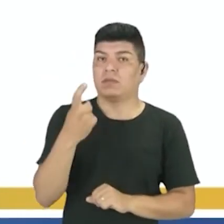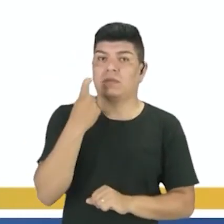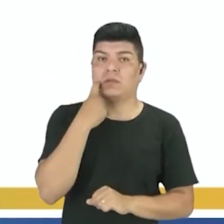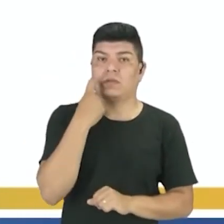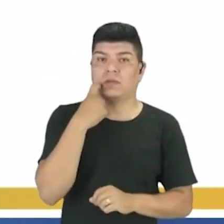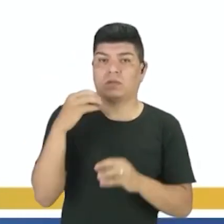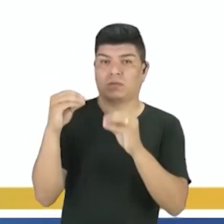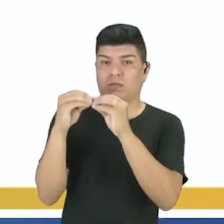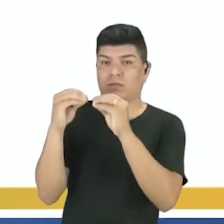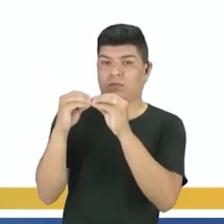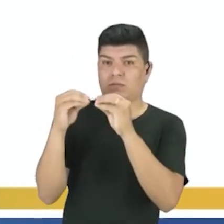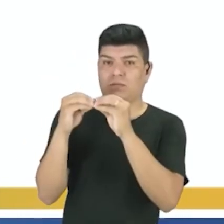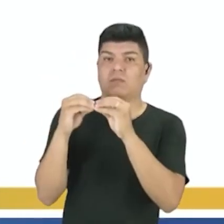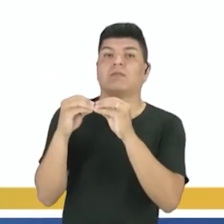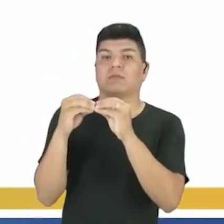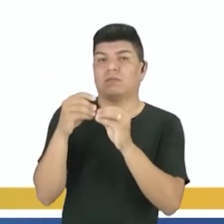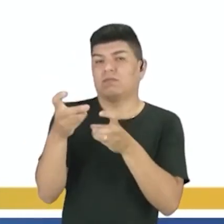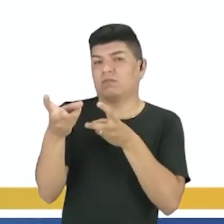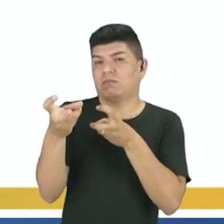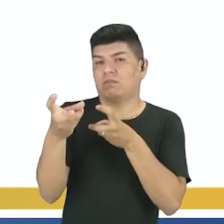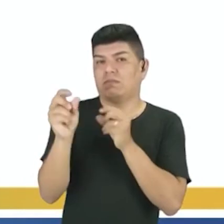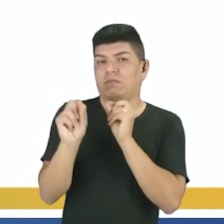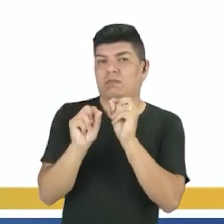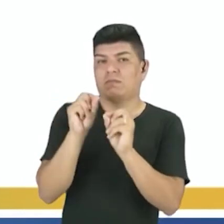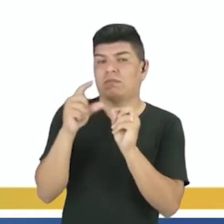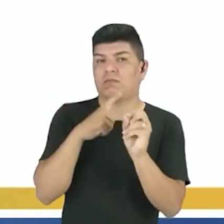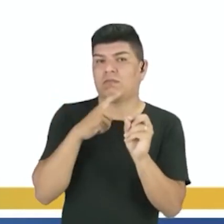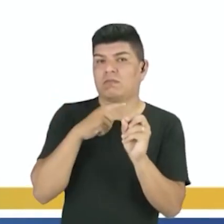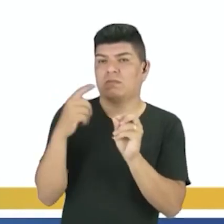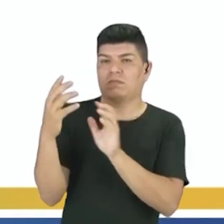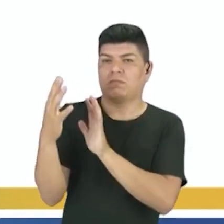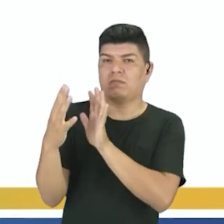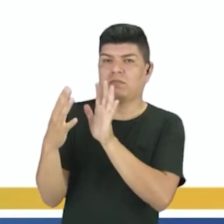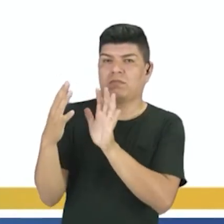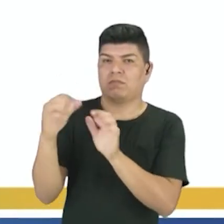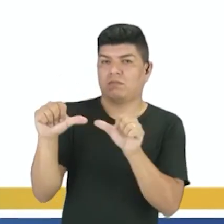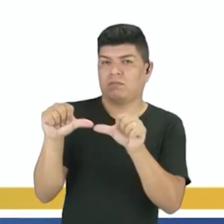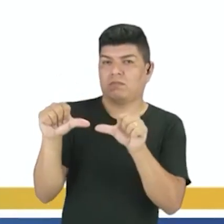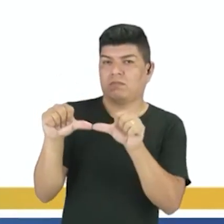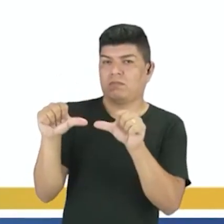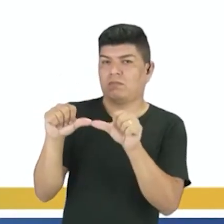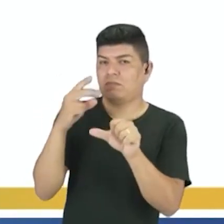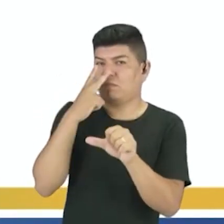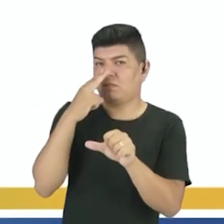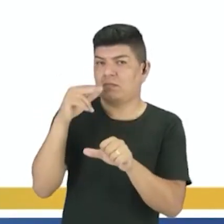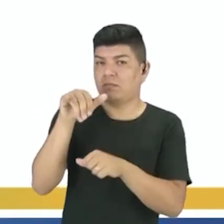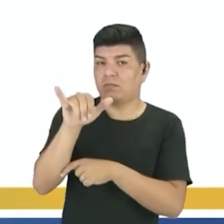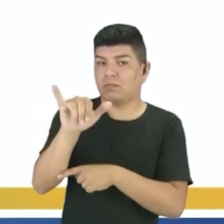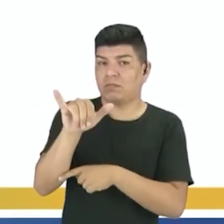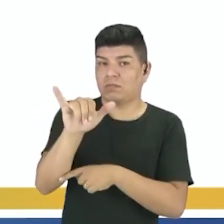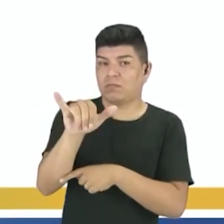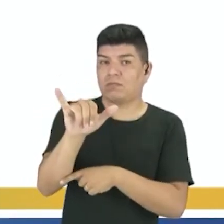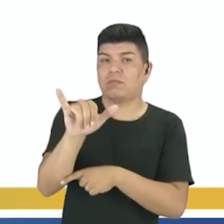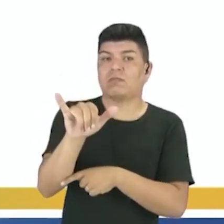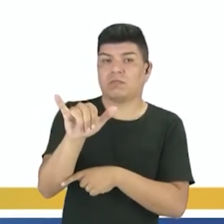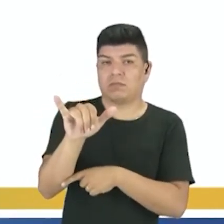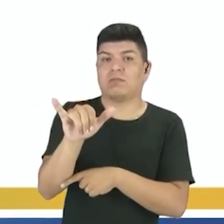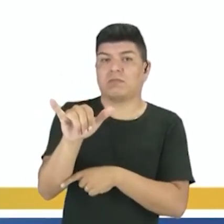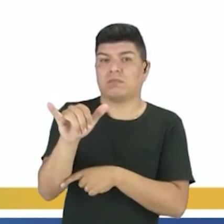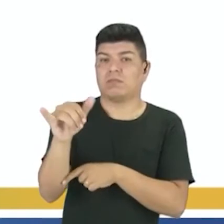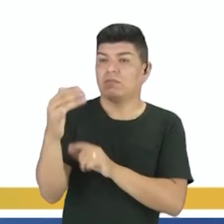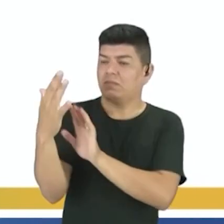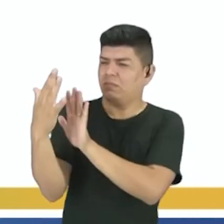se beijando. Você consegue perceber que há uma simetria aí? É como se agora o eixo Y fosse